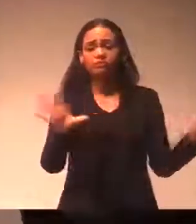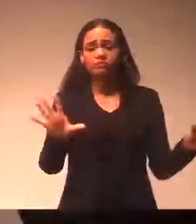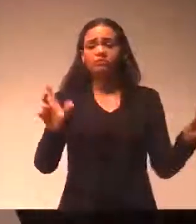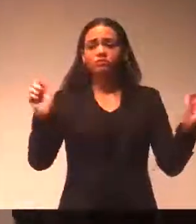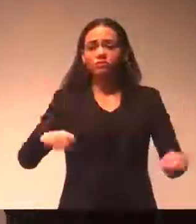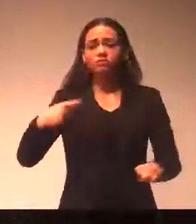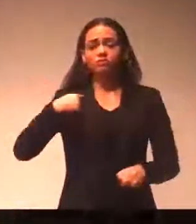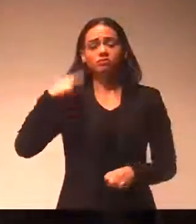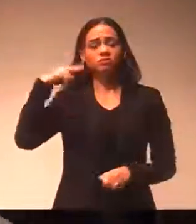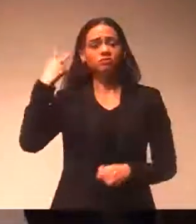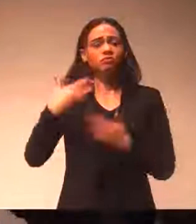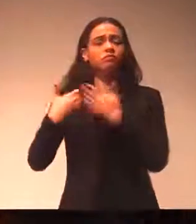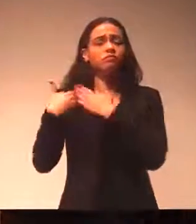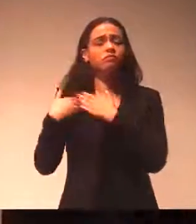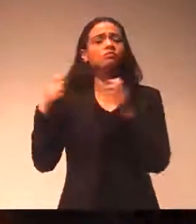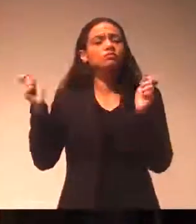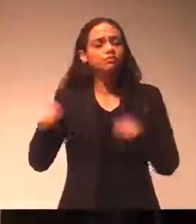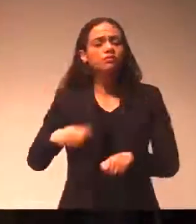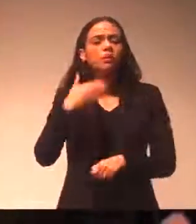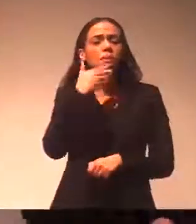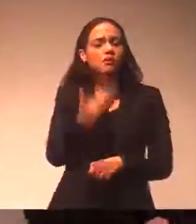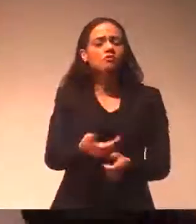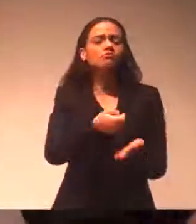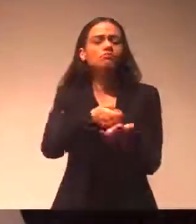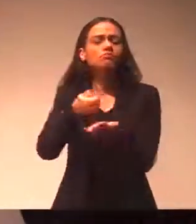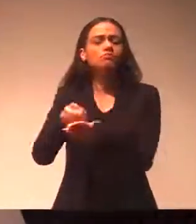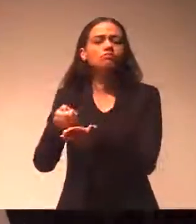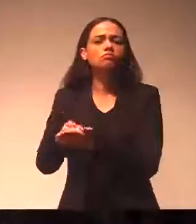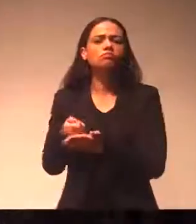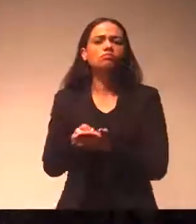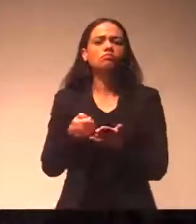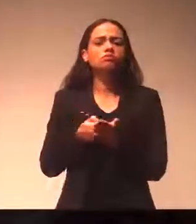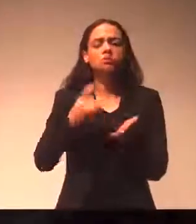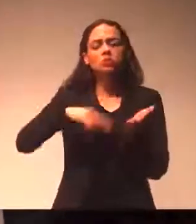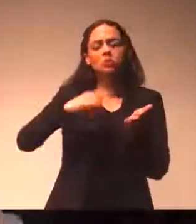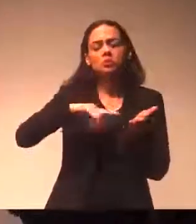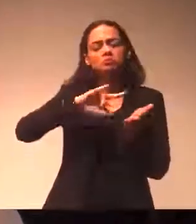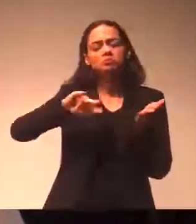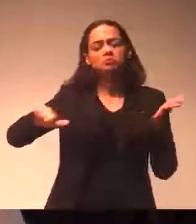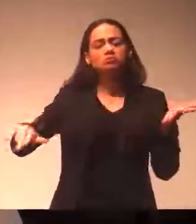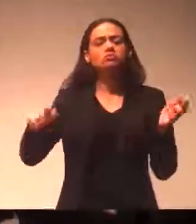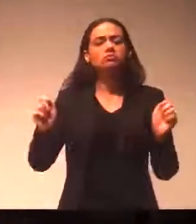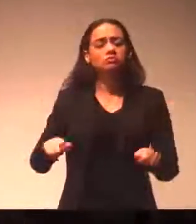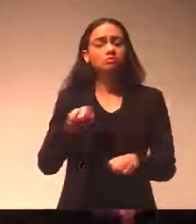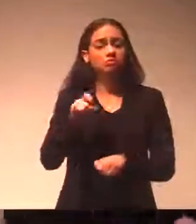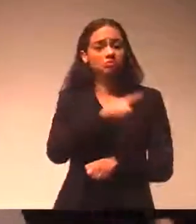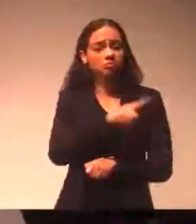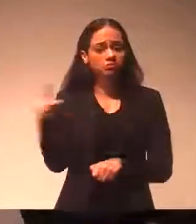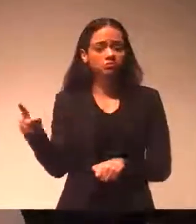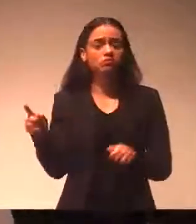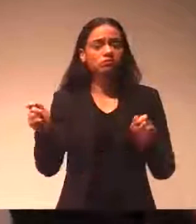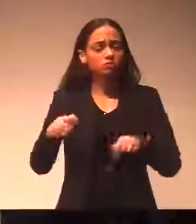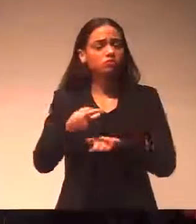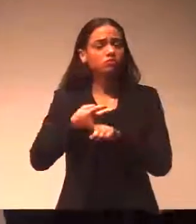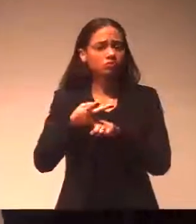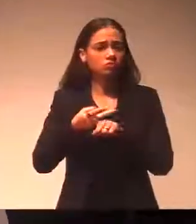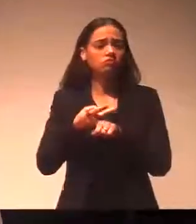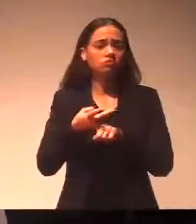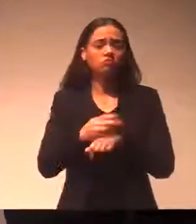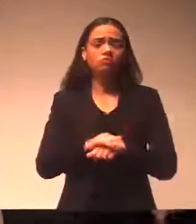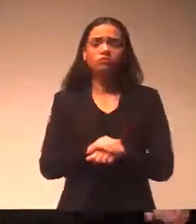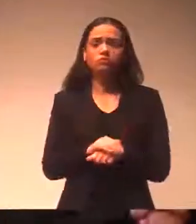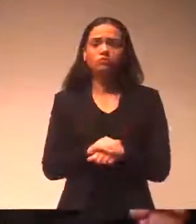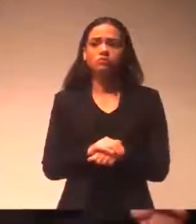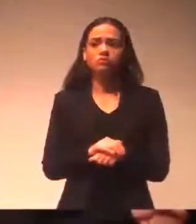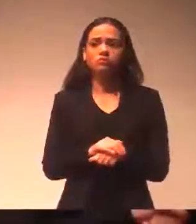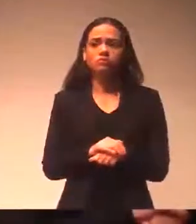individualmente. Quem duvida, acesse o recurso extraordinário 865-401. Porque eu considero o